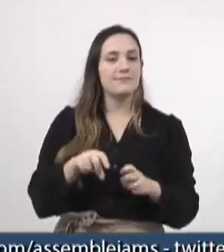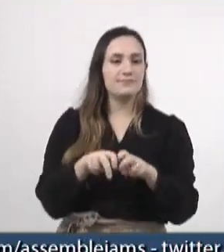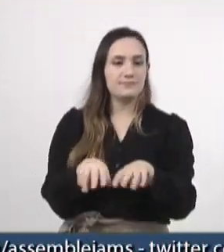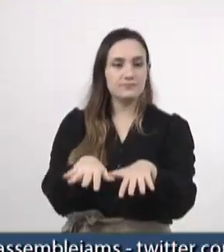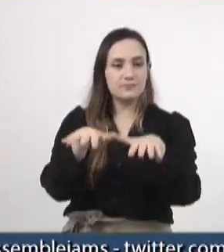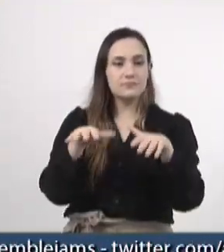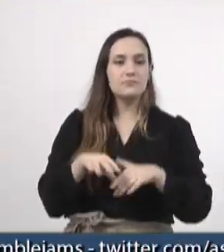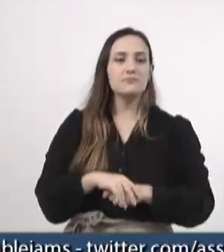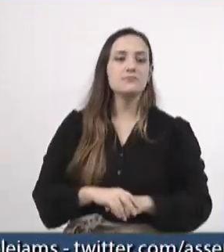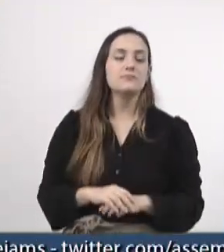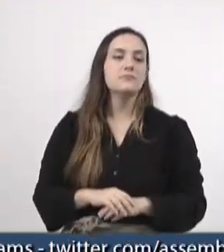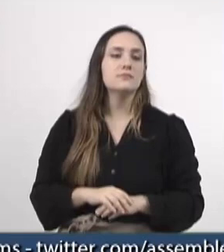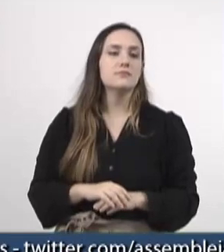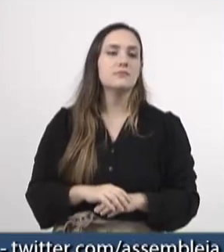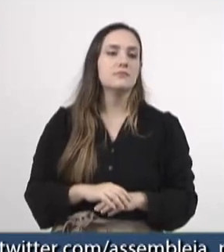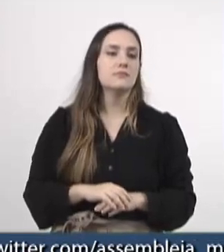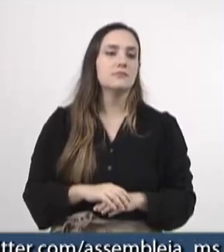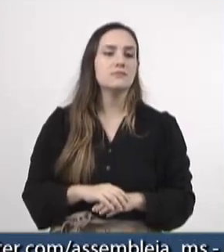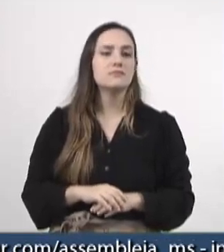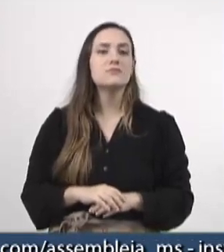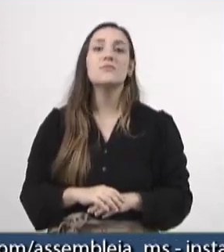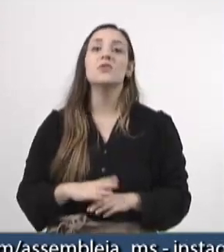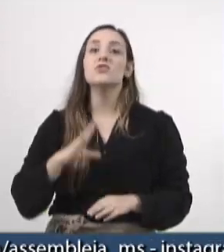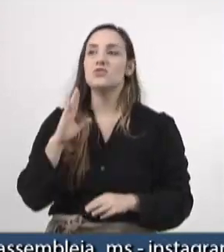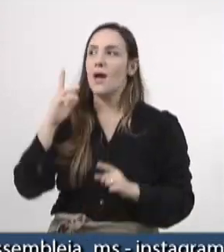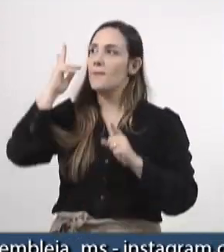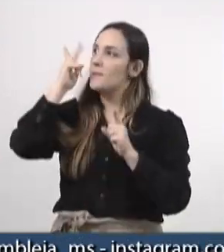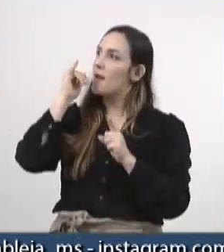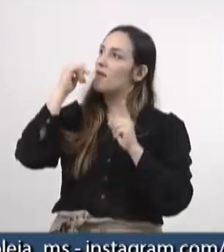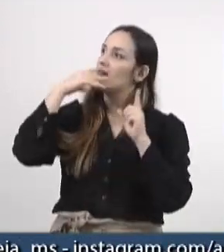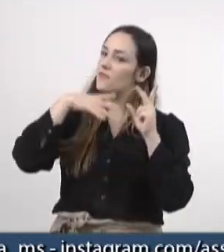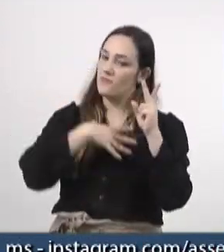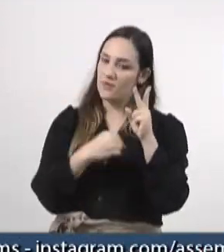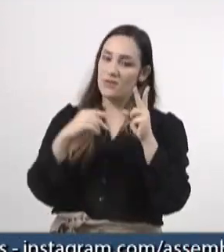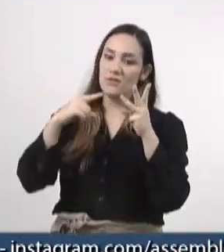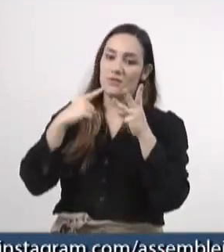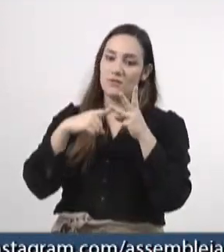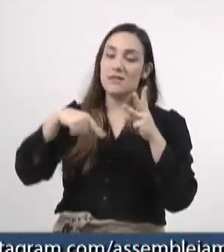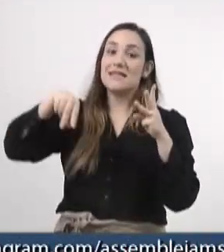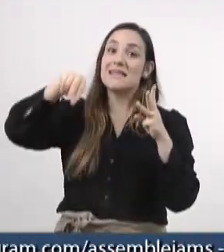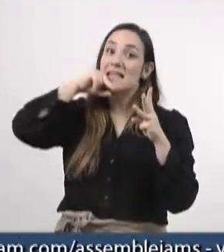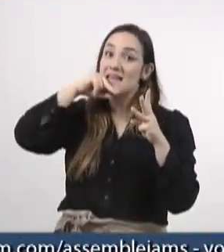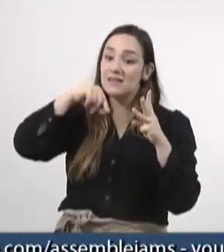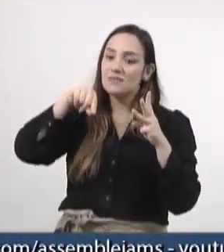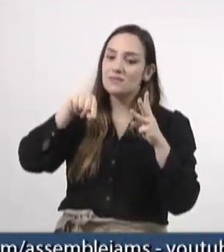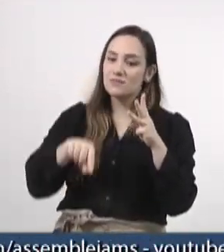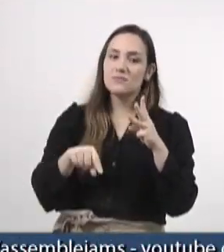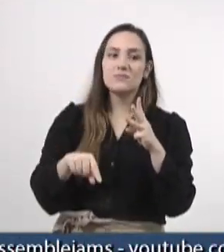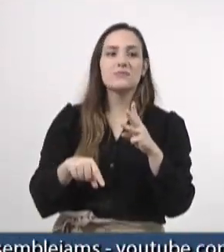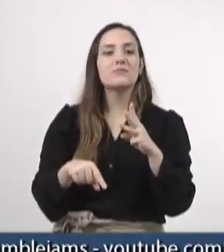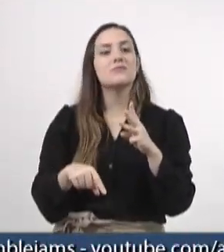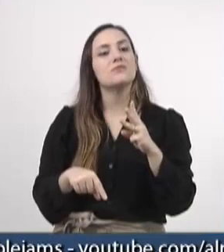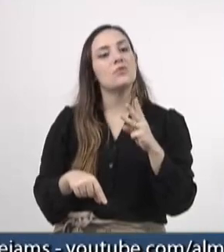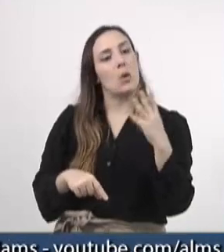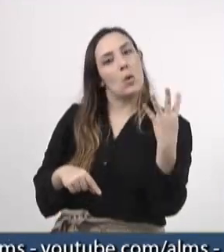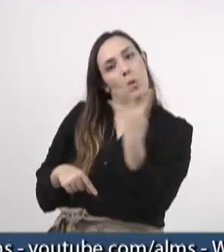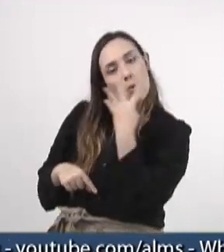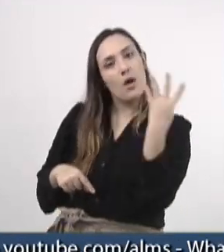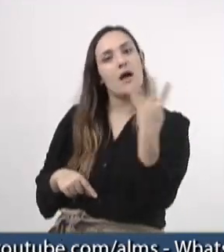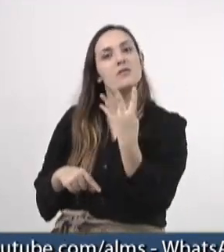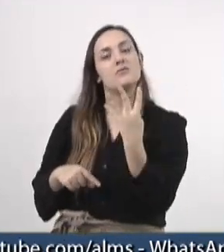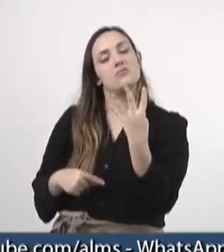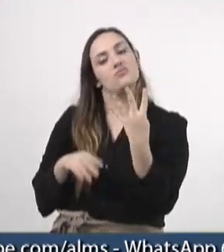e hoje está na terceira geração com seus netos Geraldo, Fernando, Roberto e Heloísa.